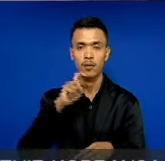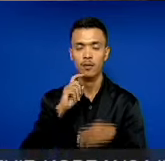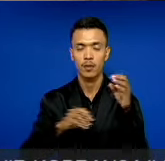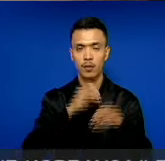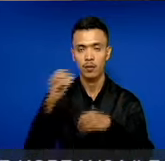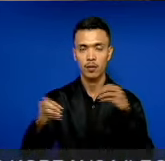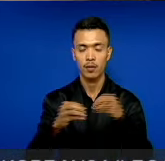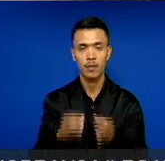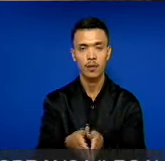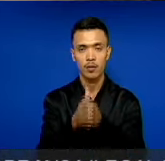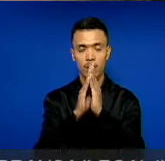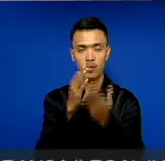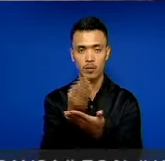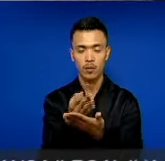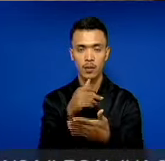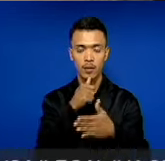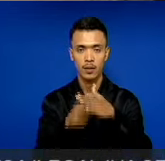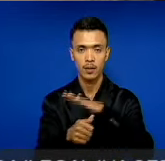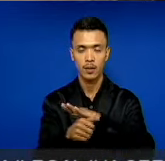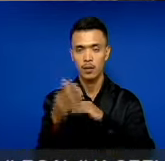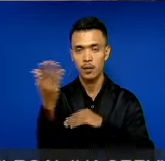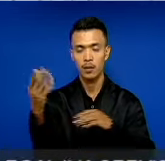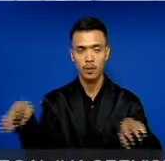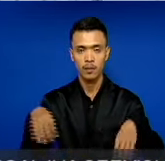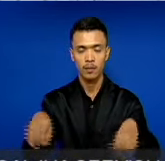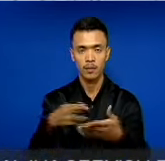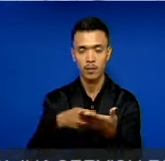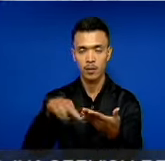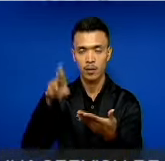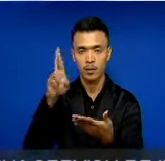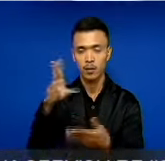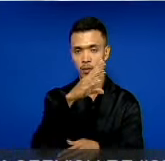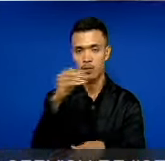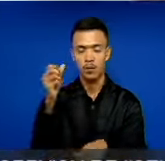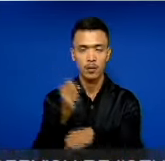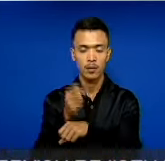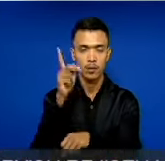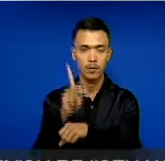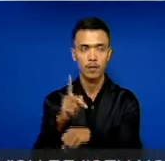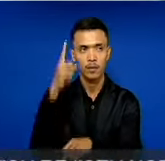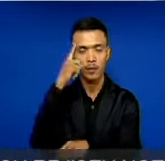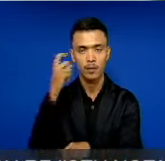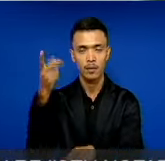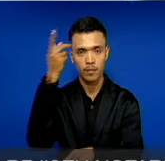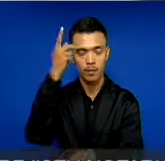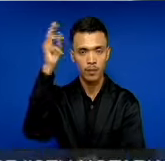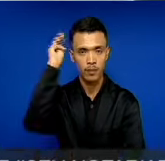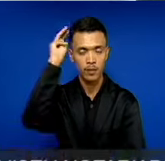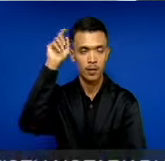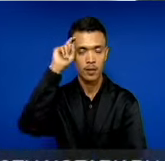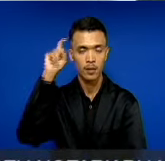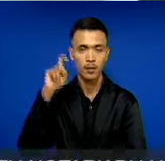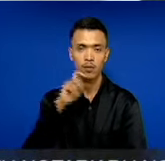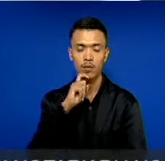a cobrança ilegal Rússi Broker Sira e a Serviço Registro Notariado no CFOP. Também é primeiro-ministro Cairala Sanana